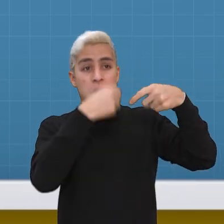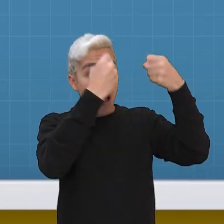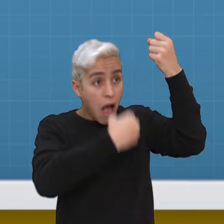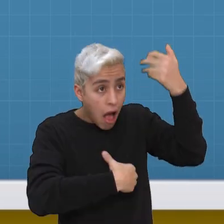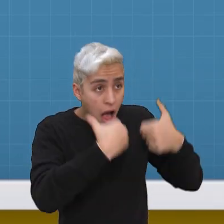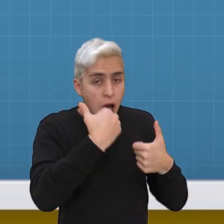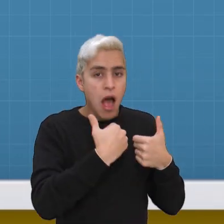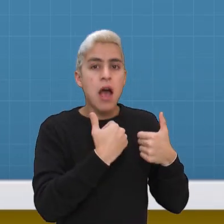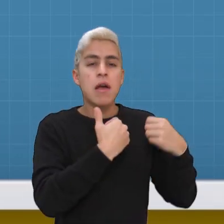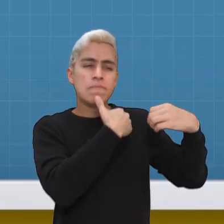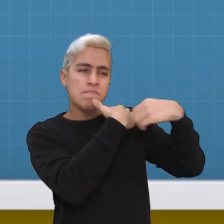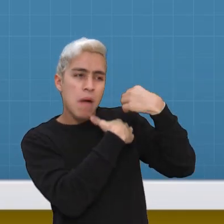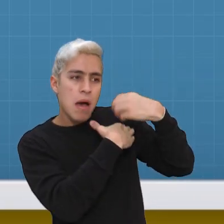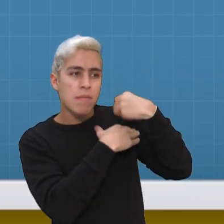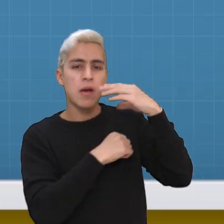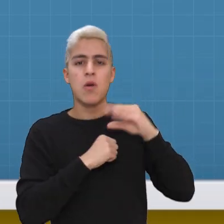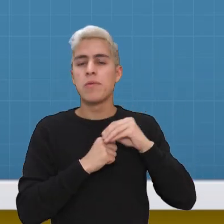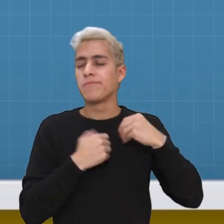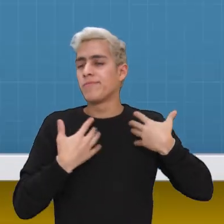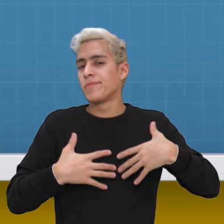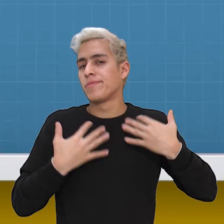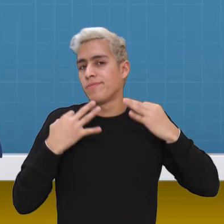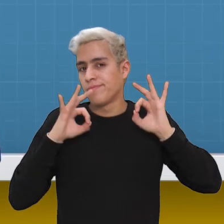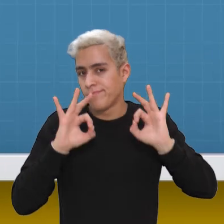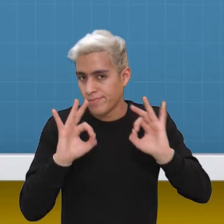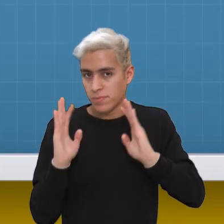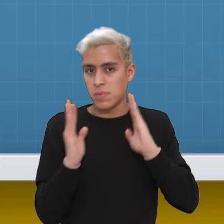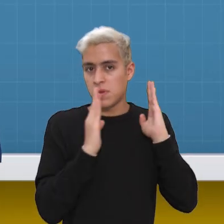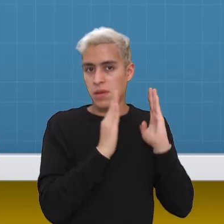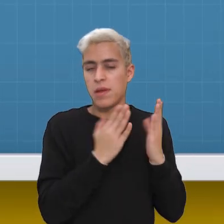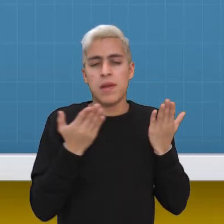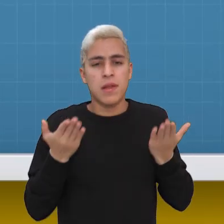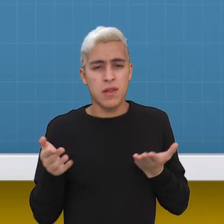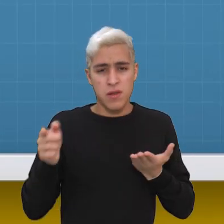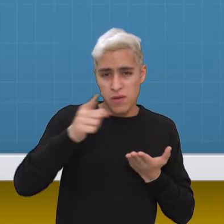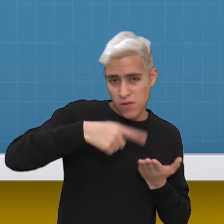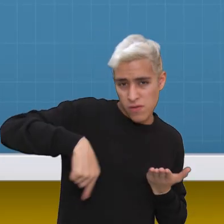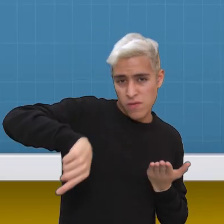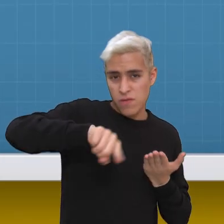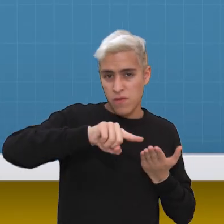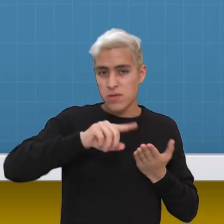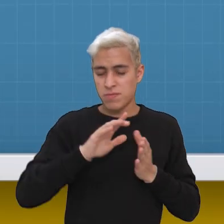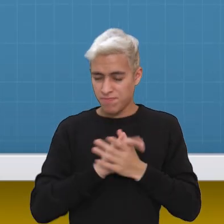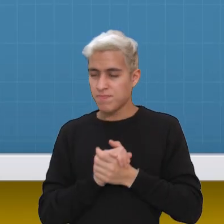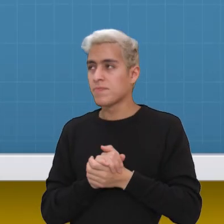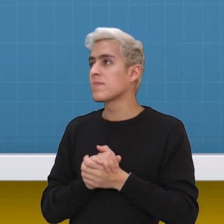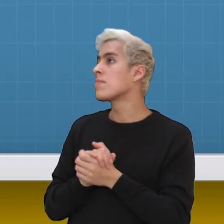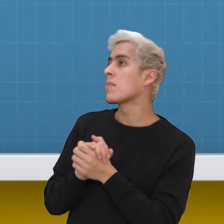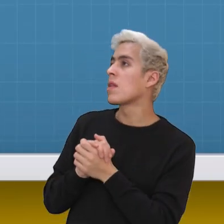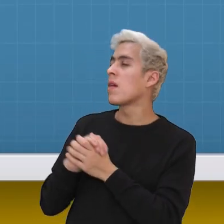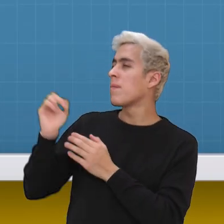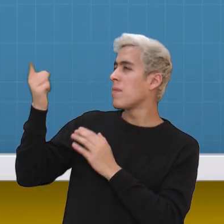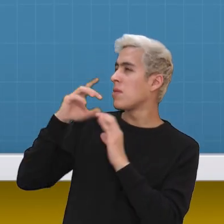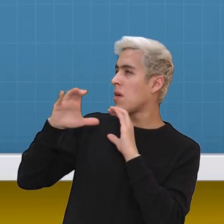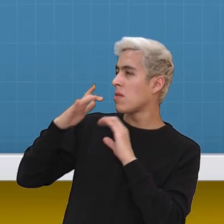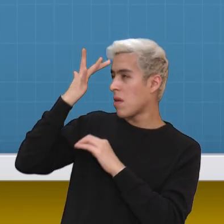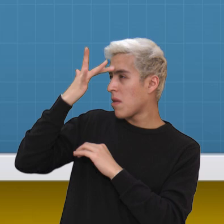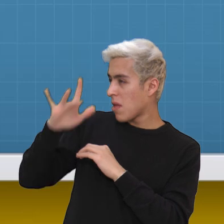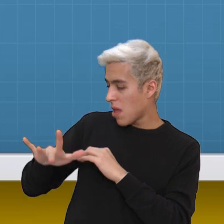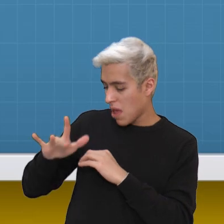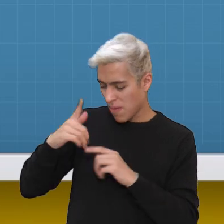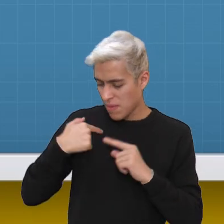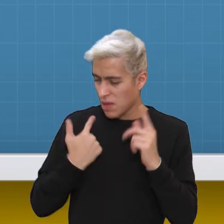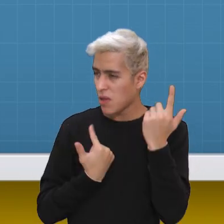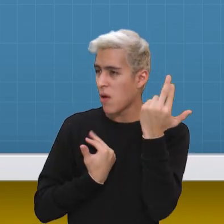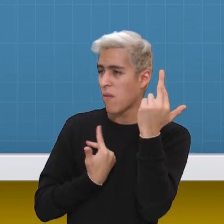fala. O professor só vai trazer conhecimento para nós. Olha só então, você me mandou cantar pensando que eu não sabia, pois eu